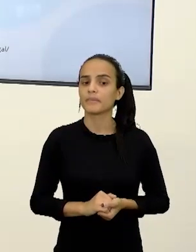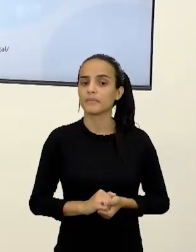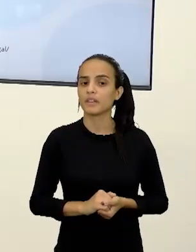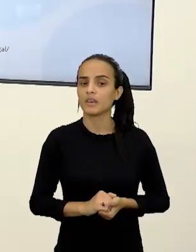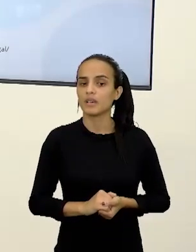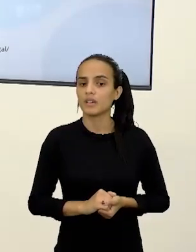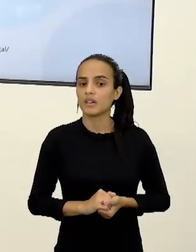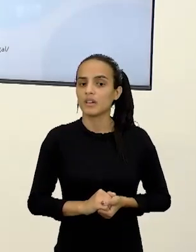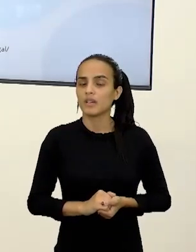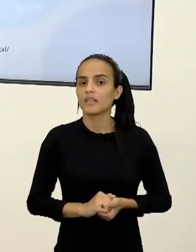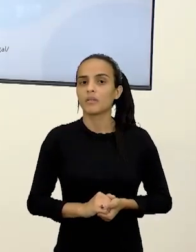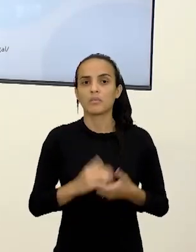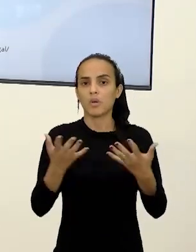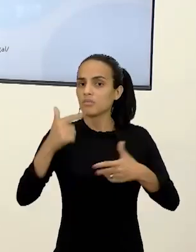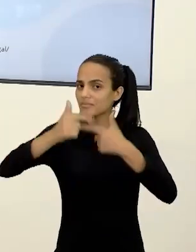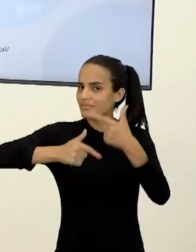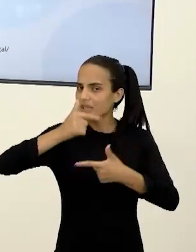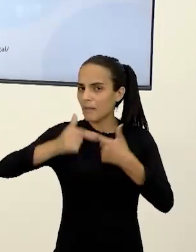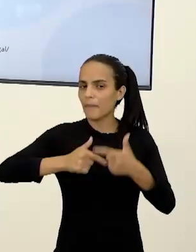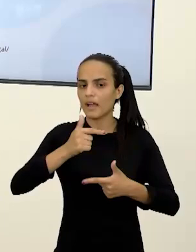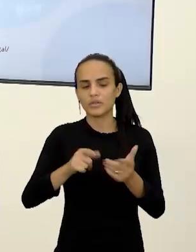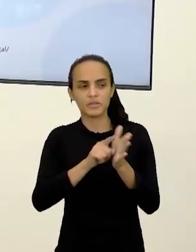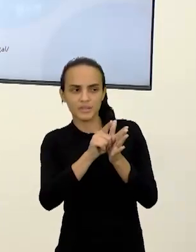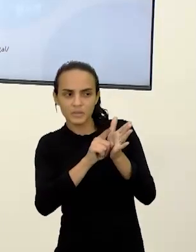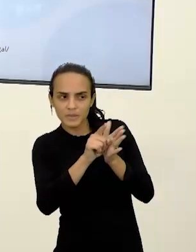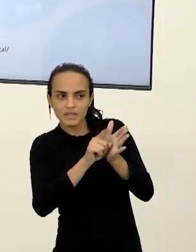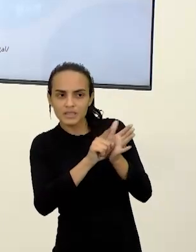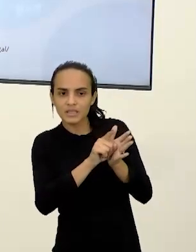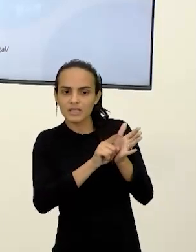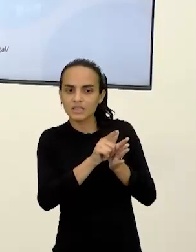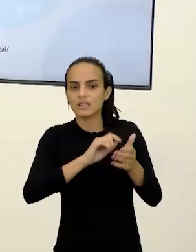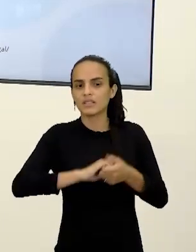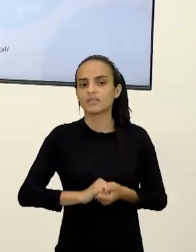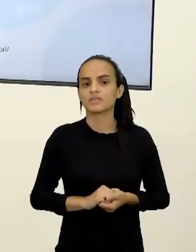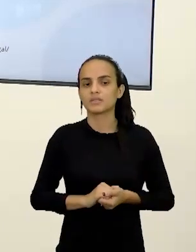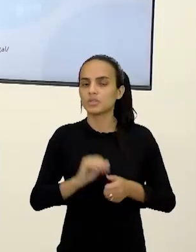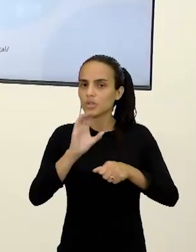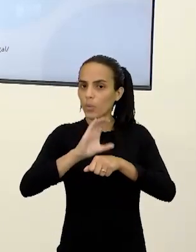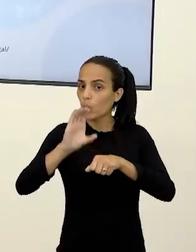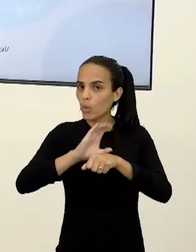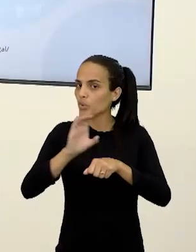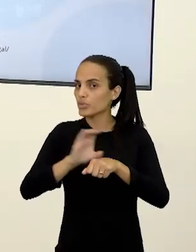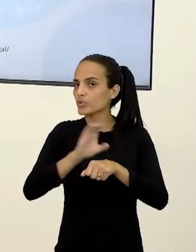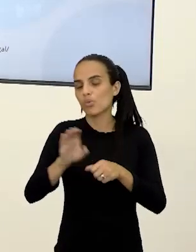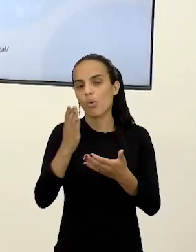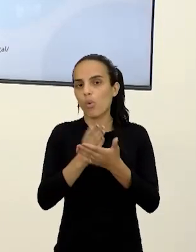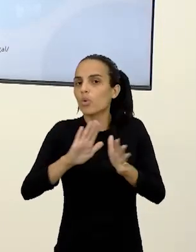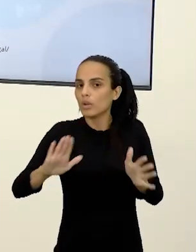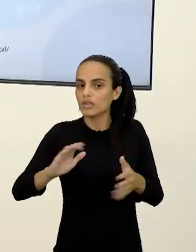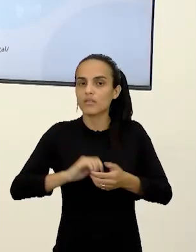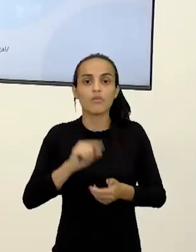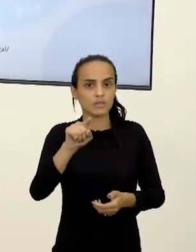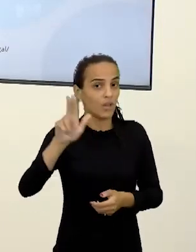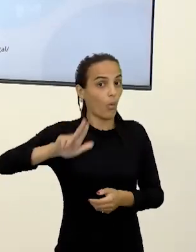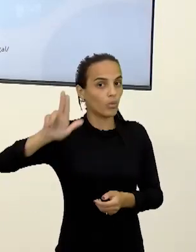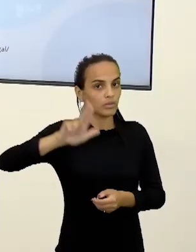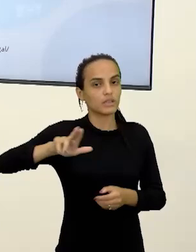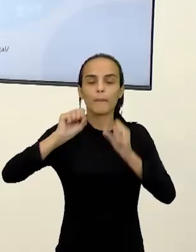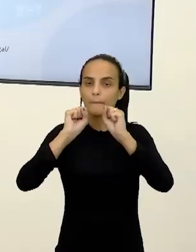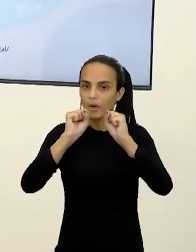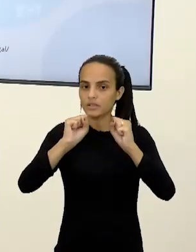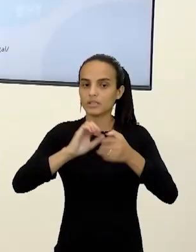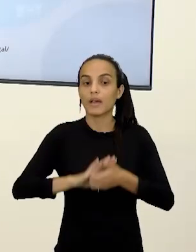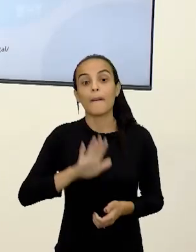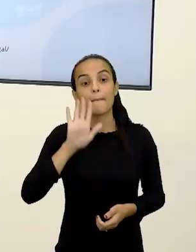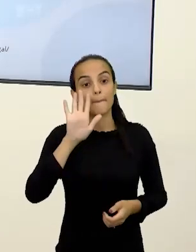Não foi é um trabalho de pesquisa, mas assim, trabalho de conclusão de curso. Você pode usar. Só que